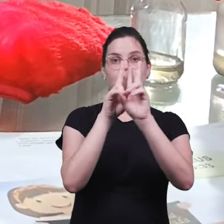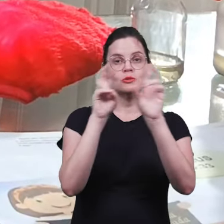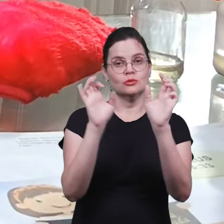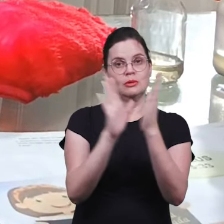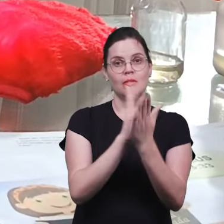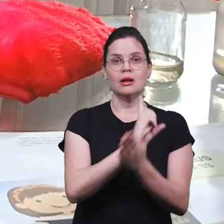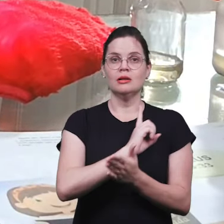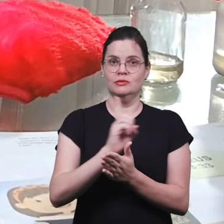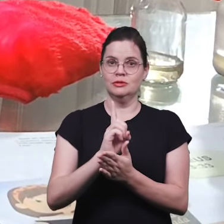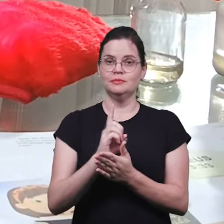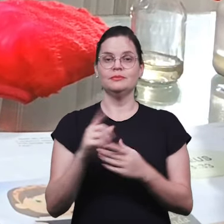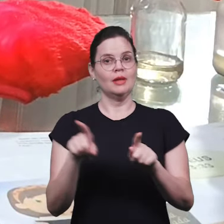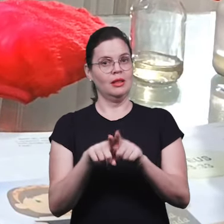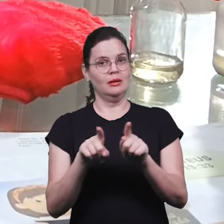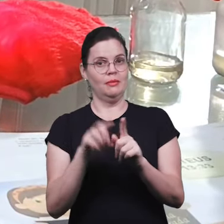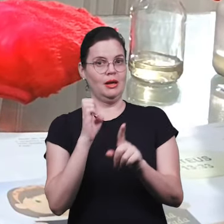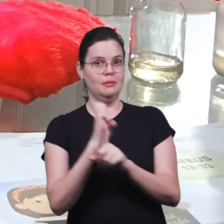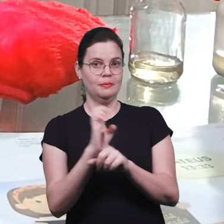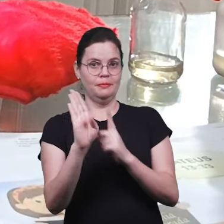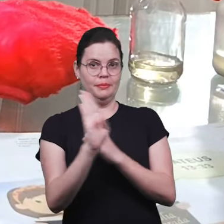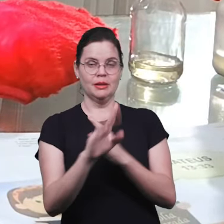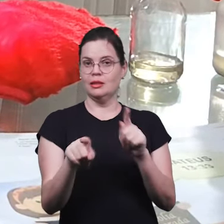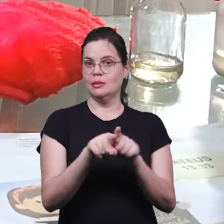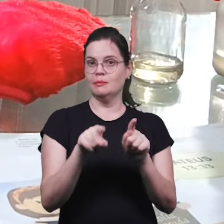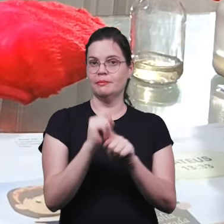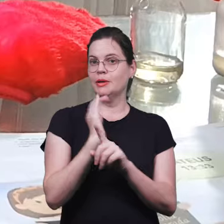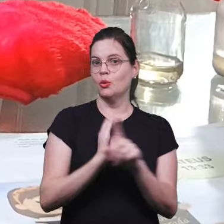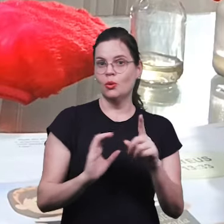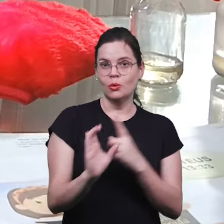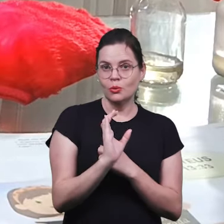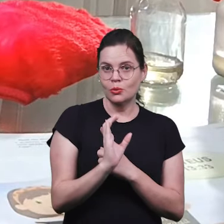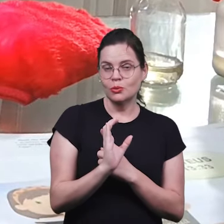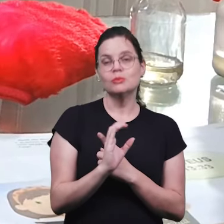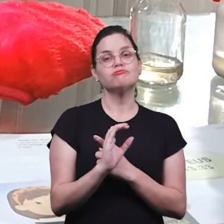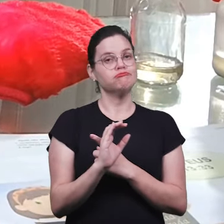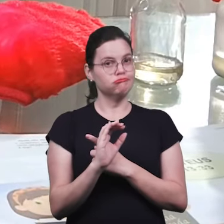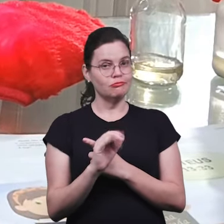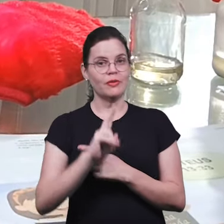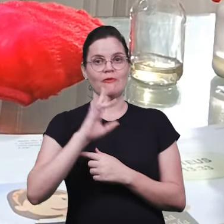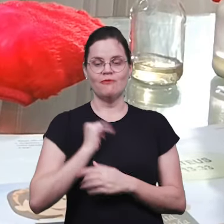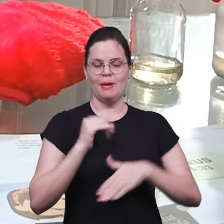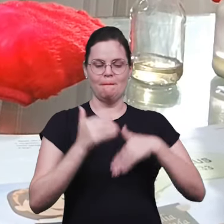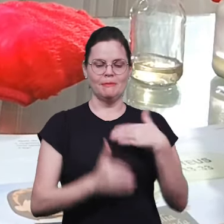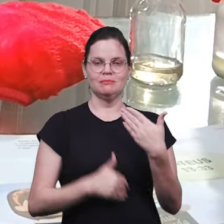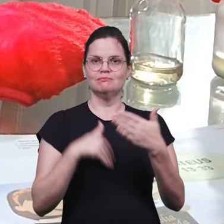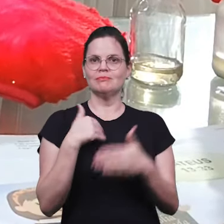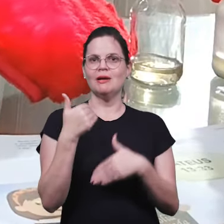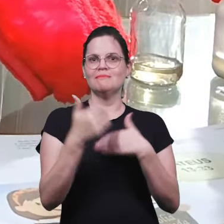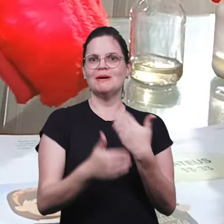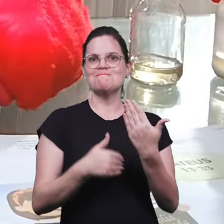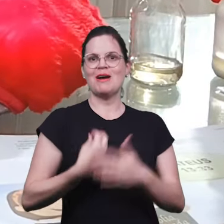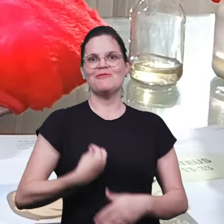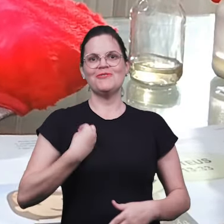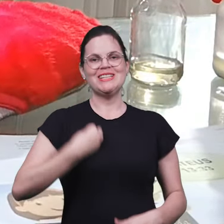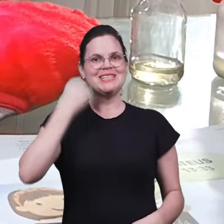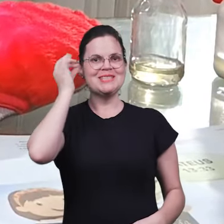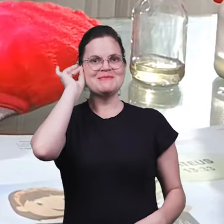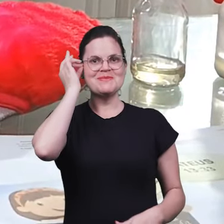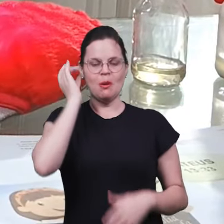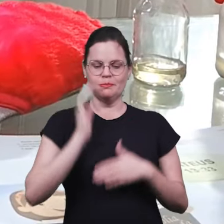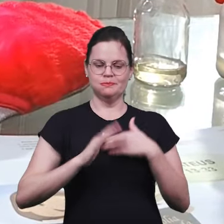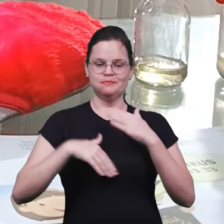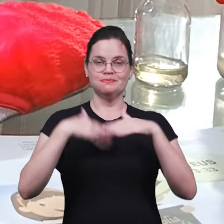na palavra do Senhor, através da EBDs, através dos cultos. Isso vai gerando crescimento ao nosso